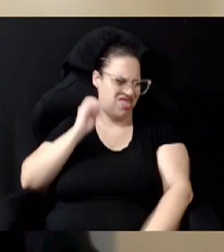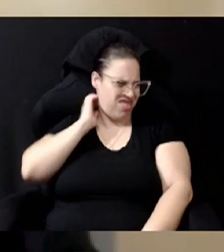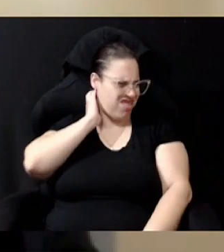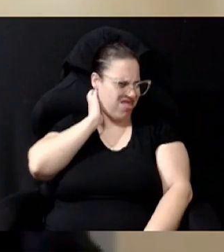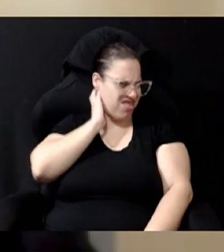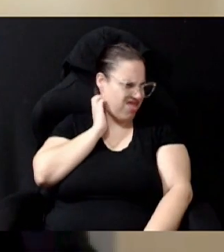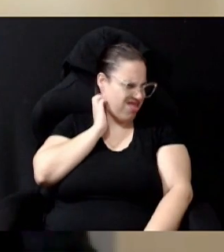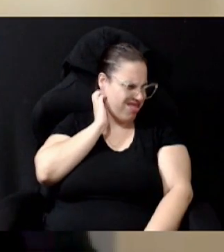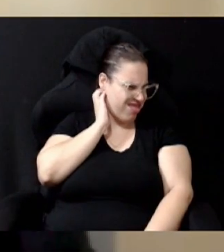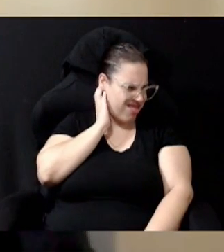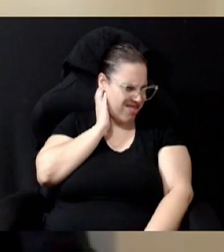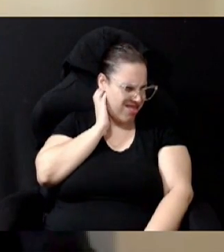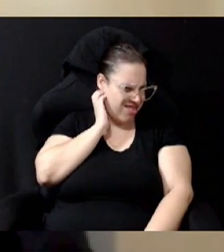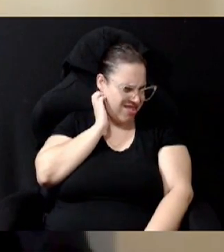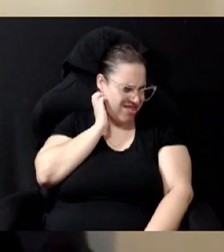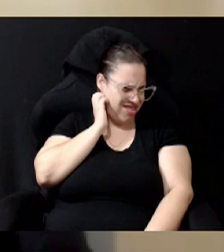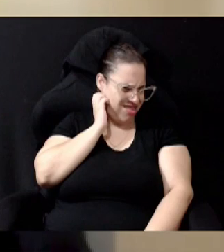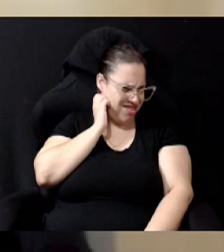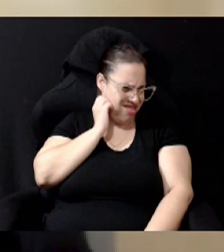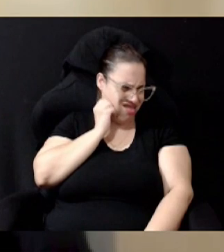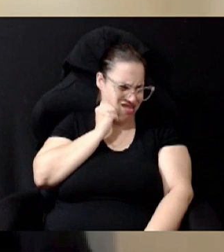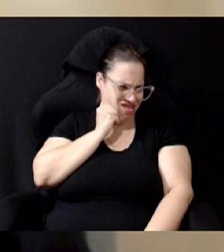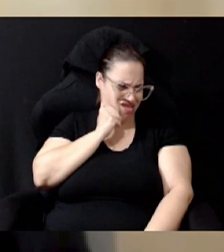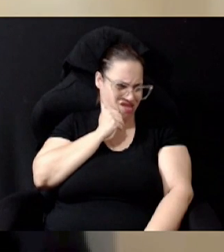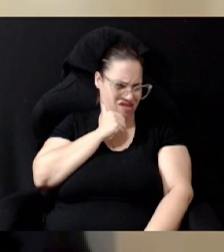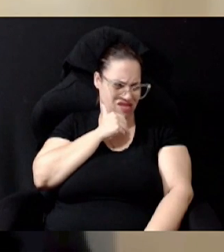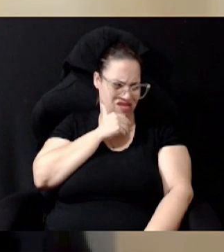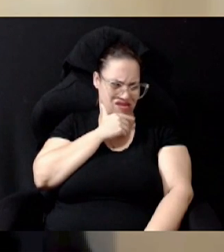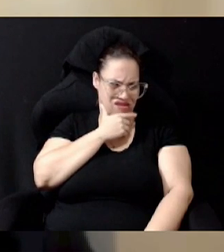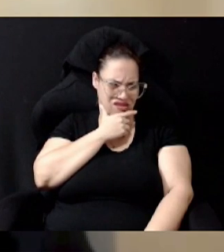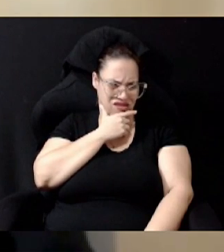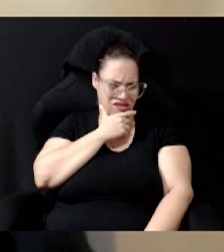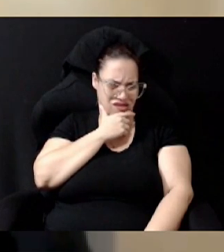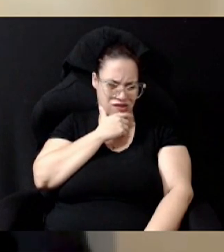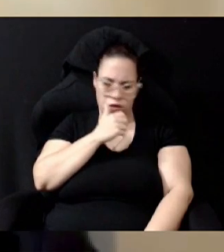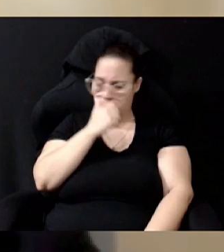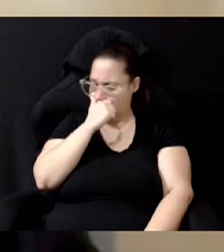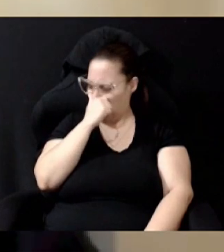Não incomodando, incomoda outras pessoas e às vezes, por